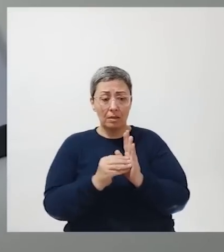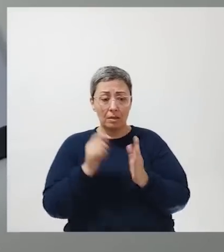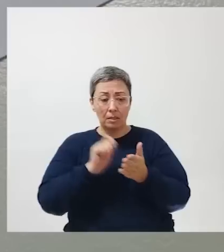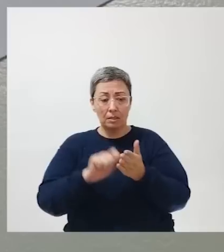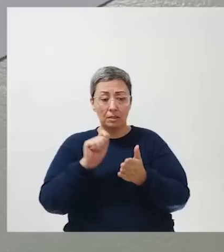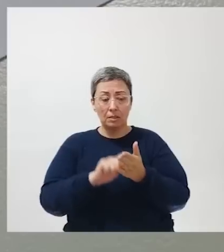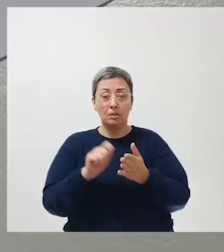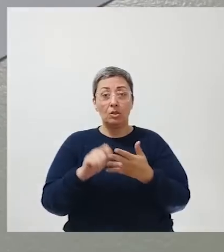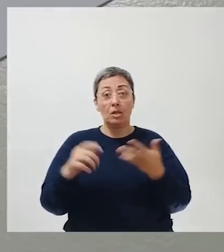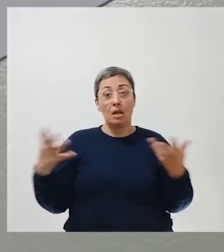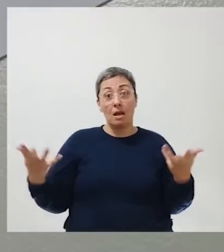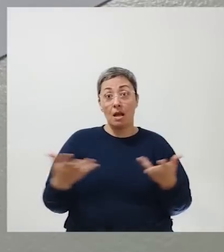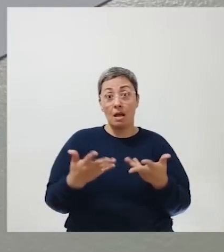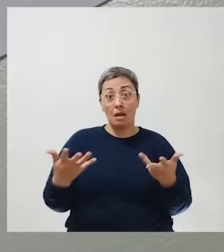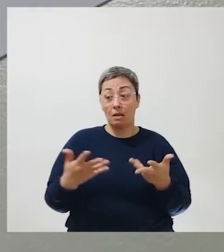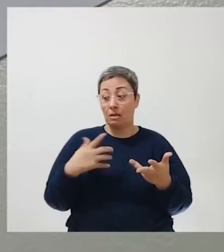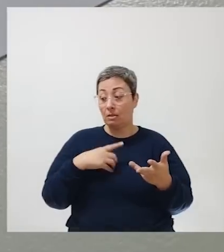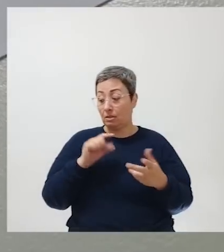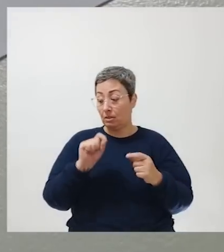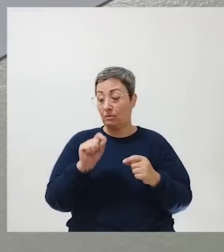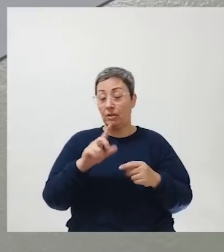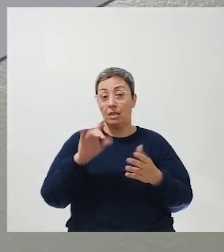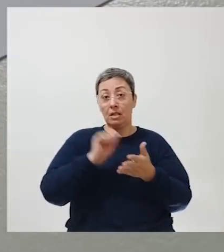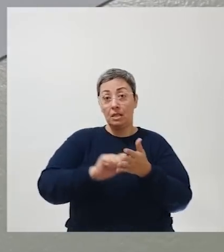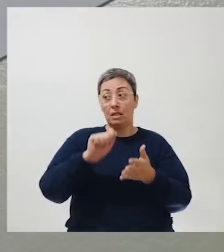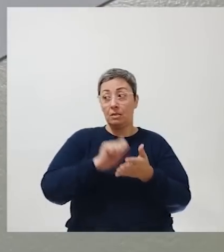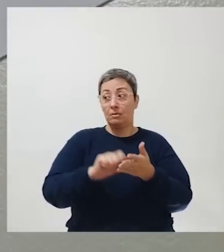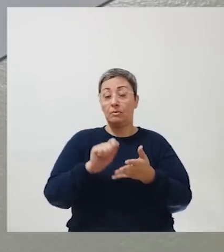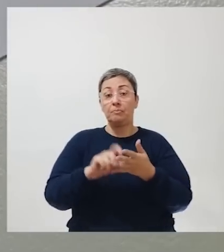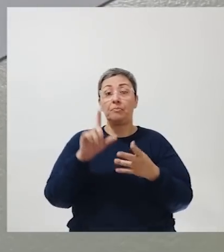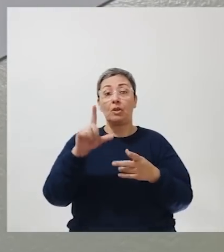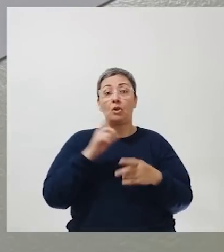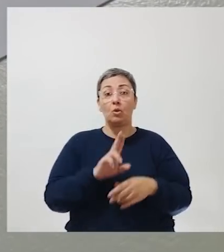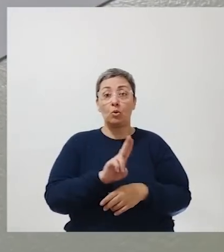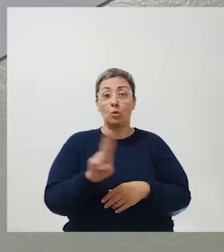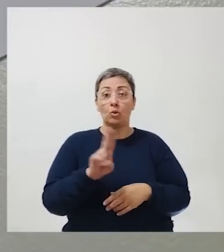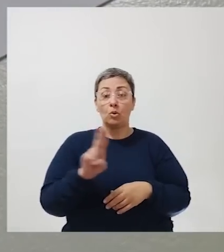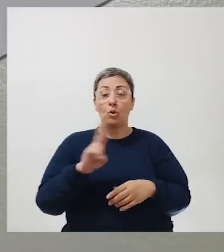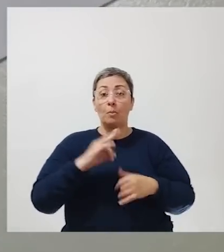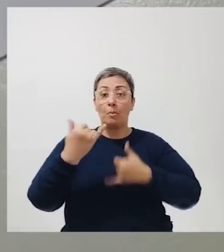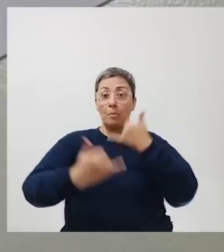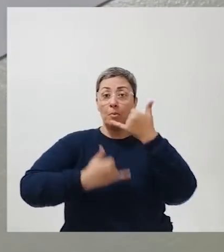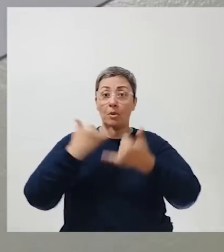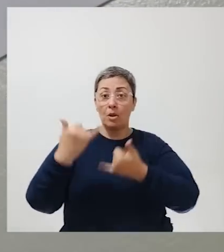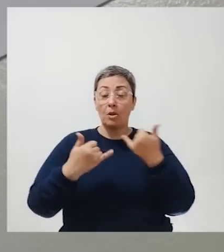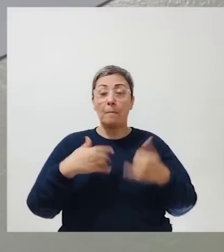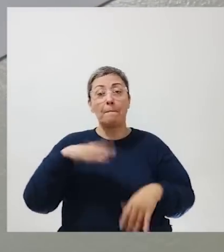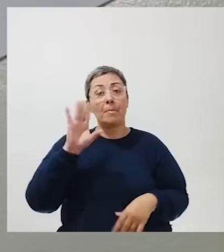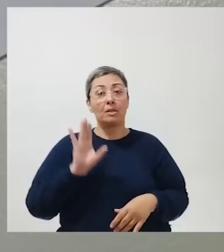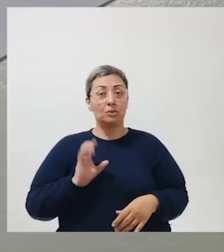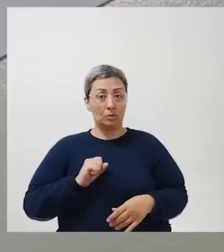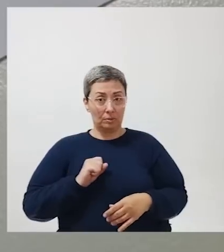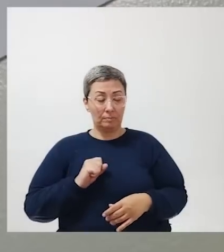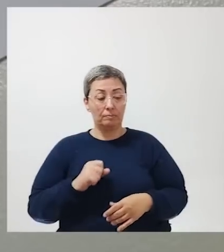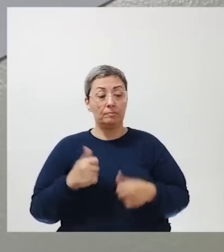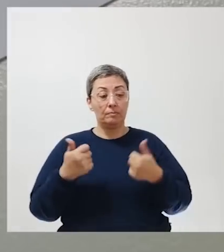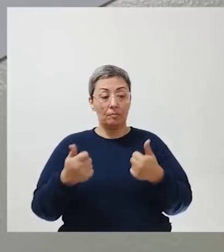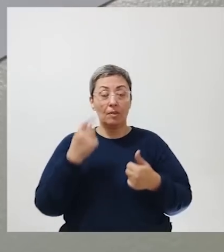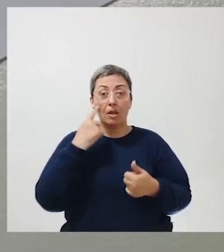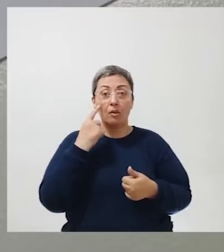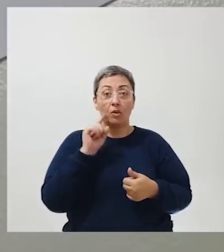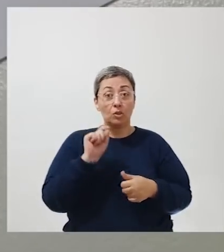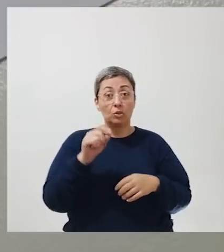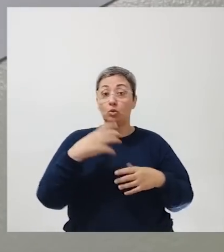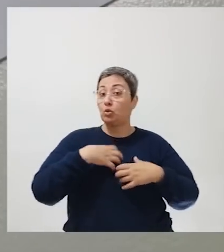dele? Agora, nós vamos escrever o nome dos brinquedos que você mais gosta. Escreve